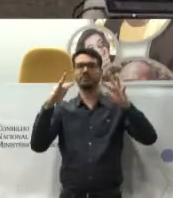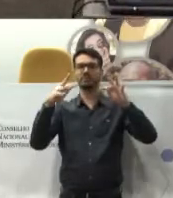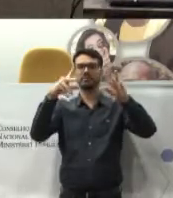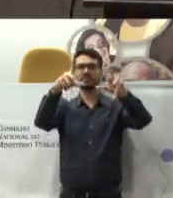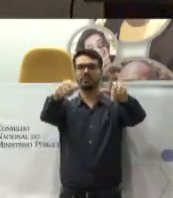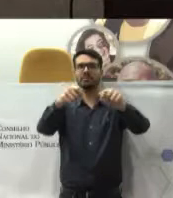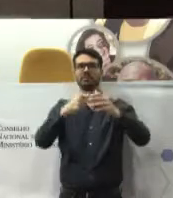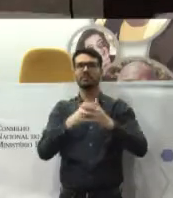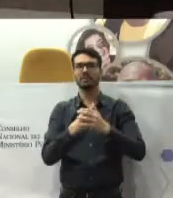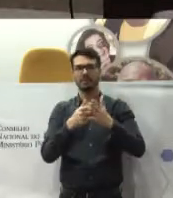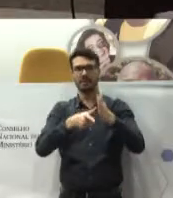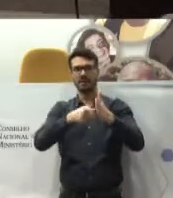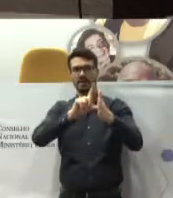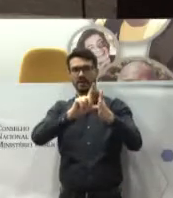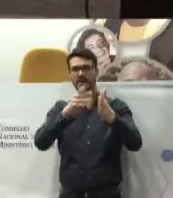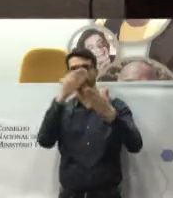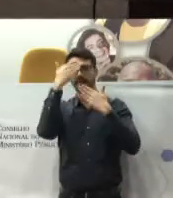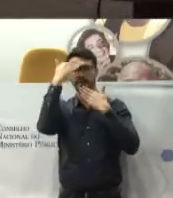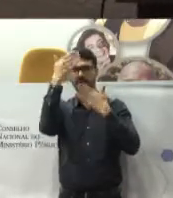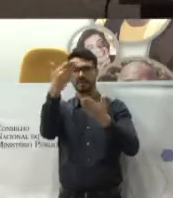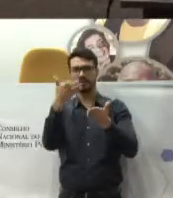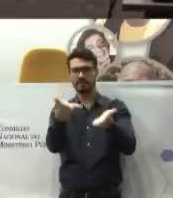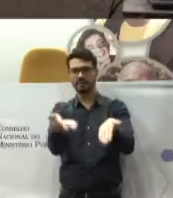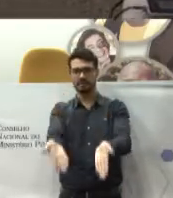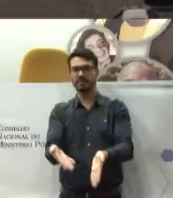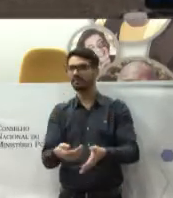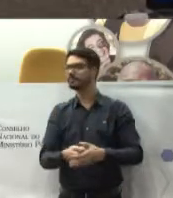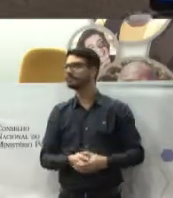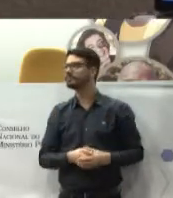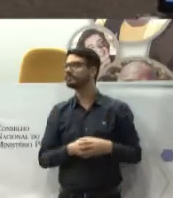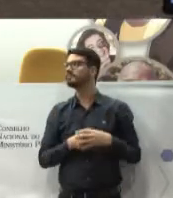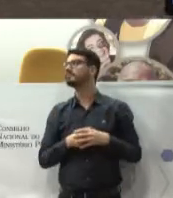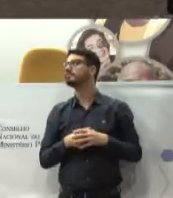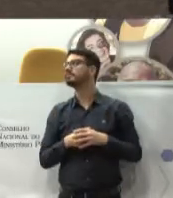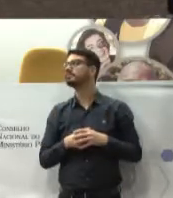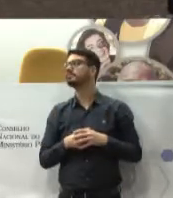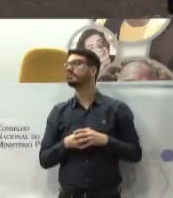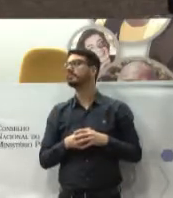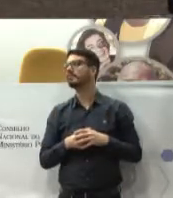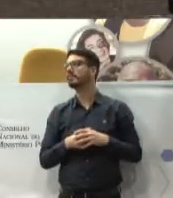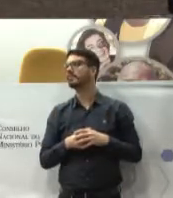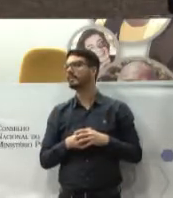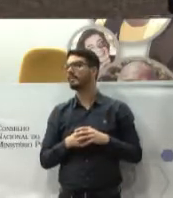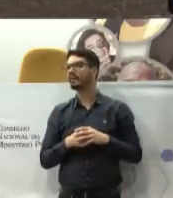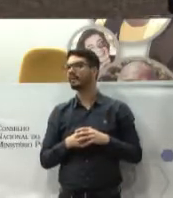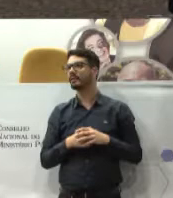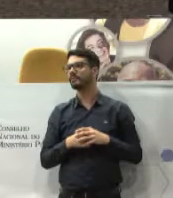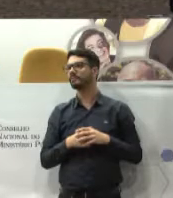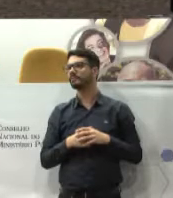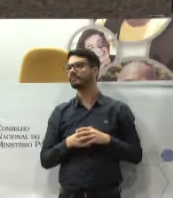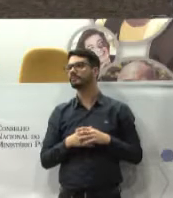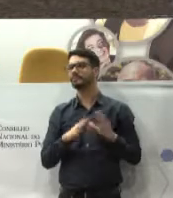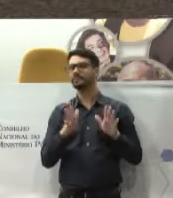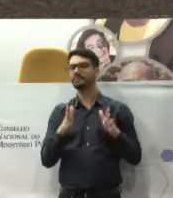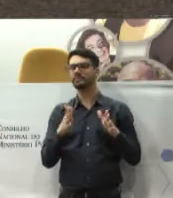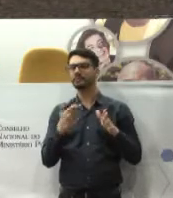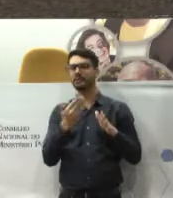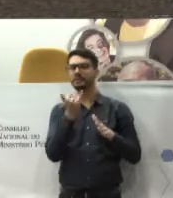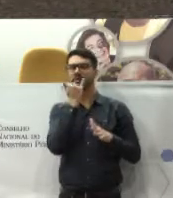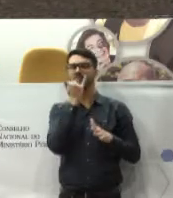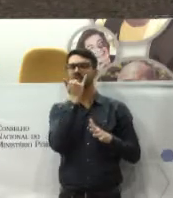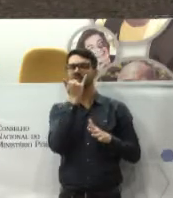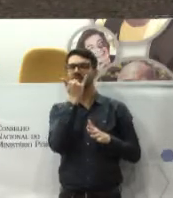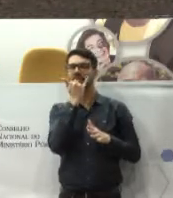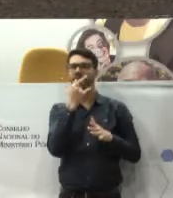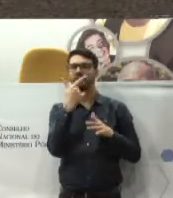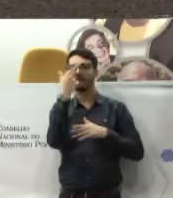Antes de mais nada, eu queria agradecer muito o convite para estar aqui. É, já vou adiantando e pedindo desculpas, porque